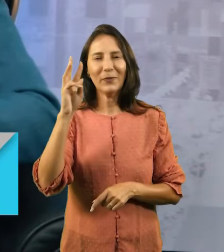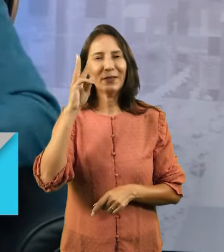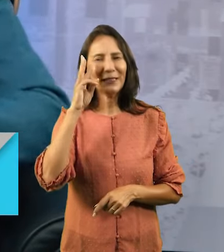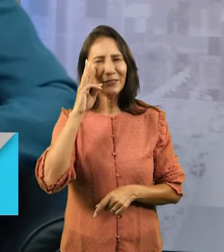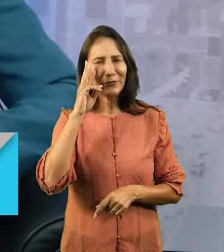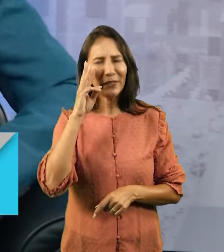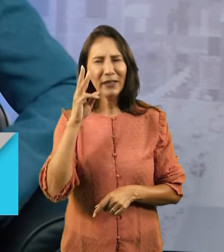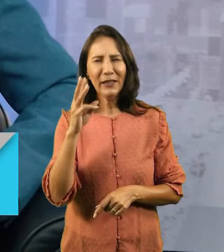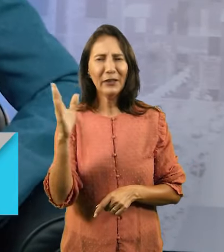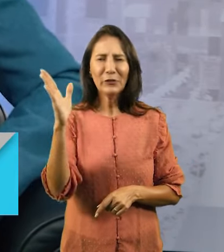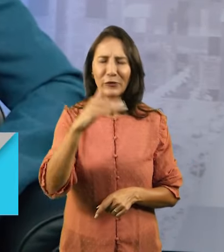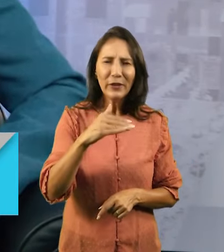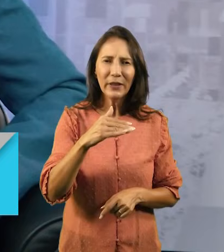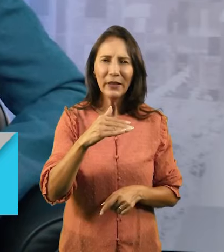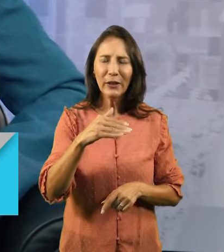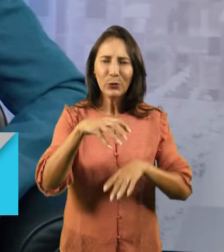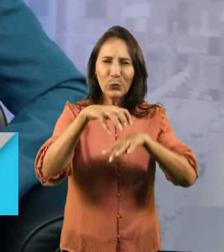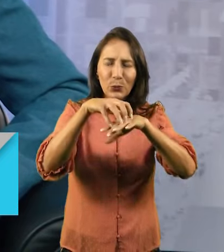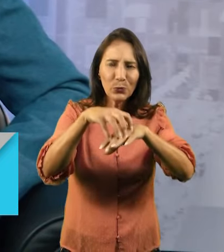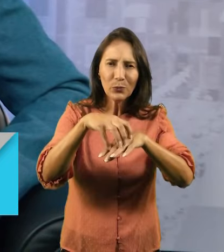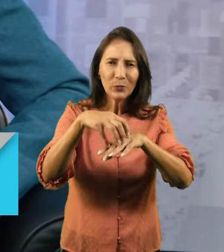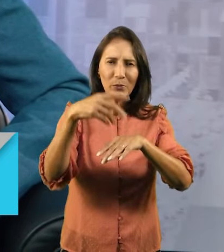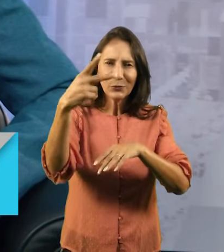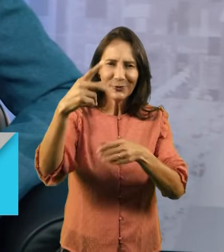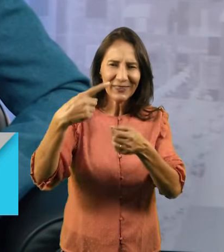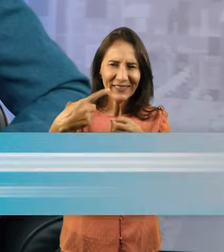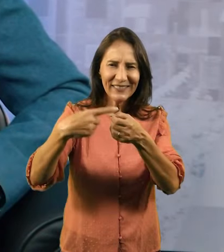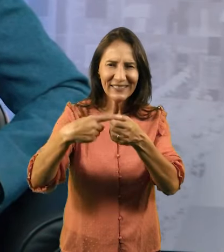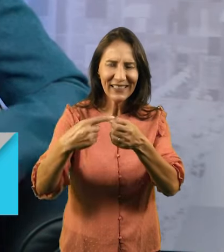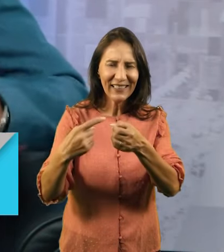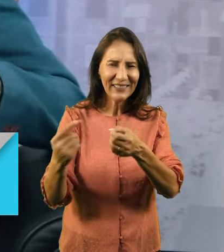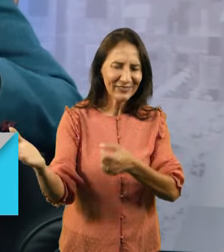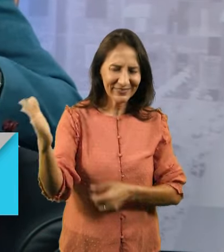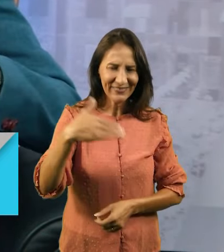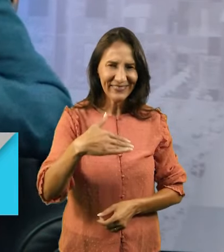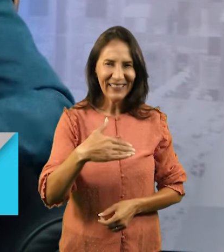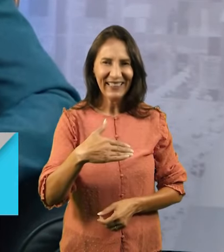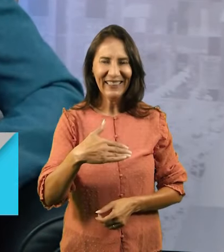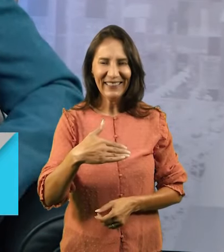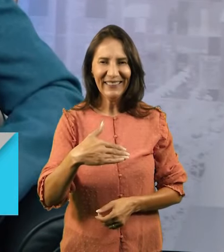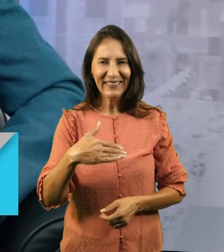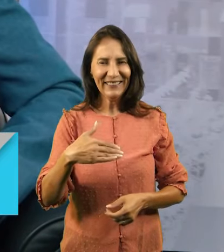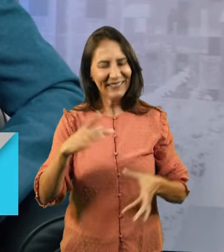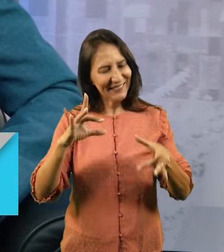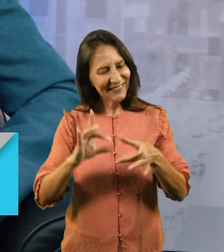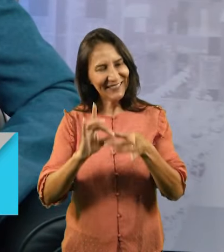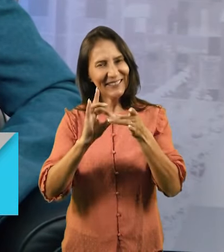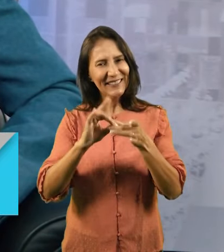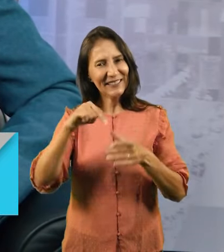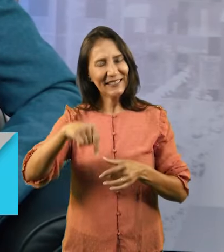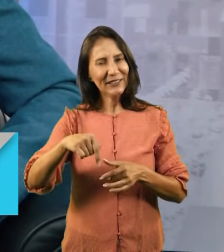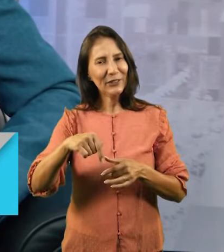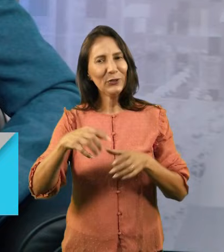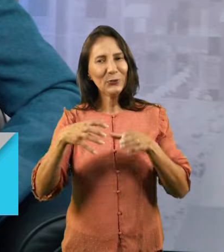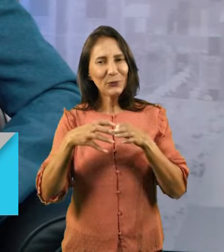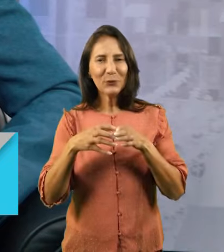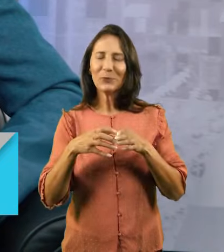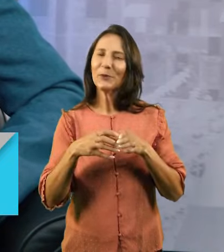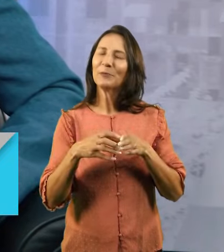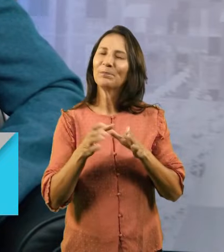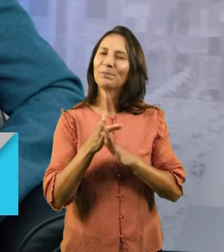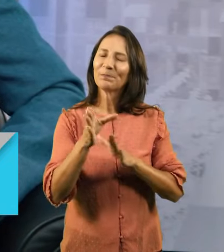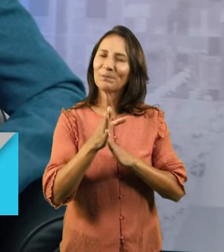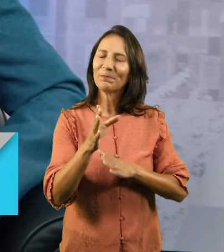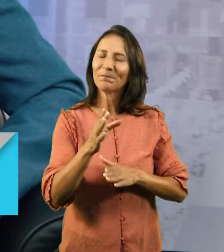uma caravana, venha à diretoria daí da sua cidade, venha aliançar-se ao Conselho de Pastores do Estado de Minas